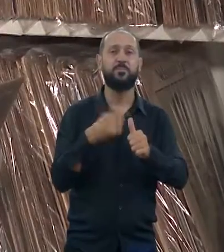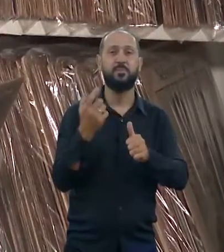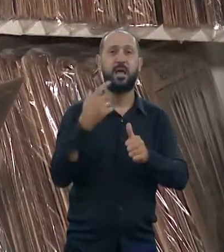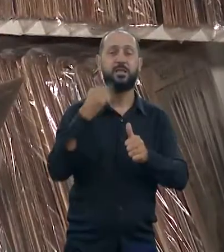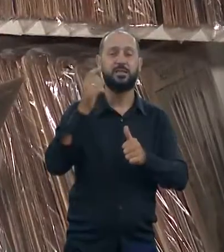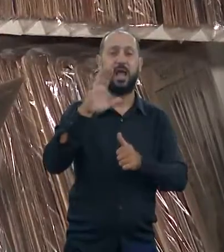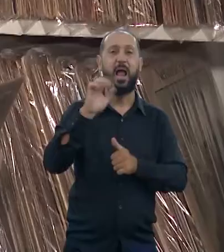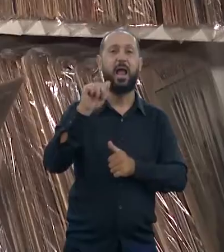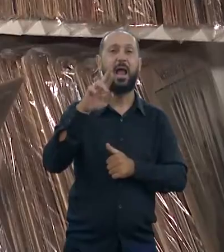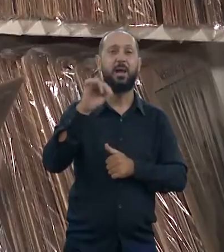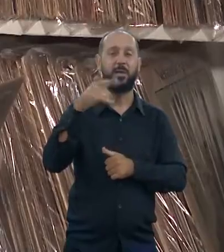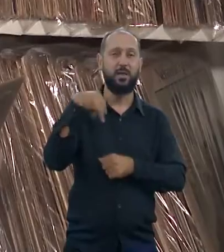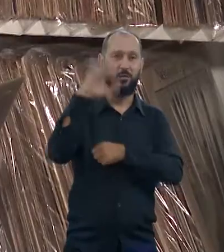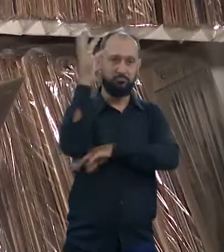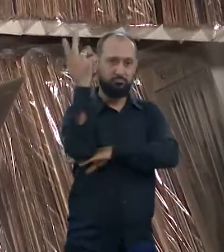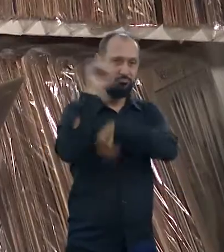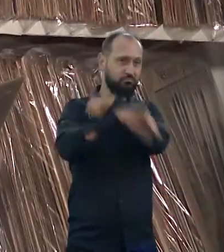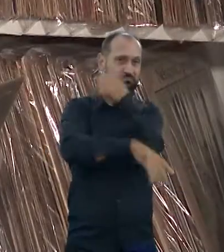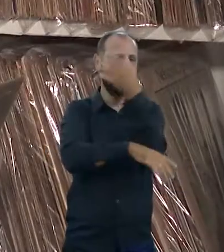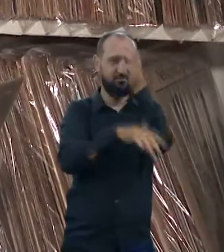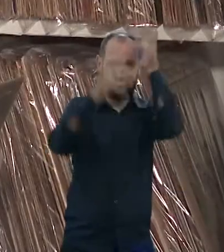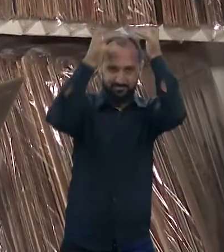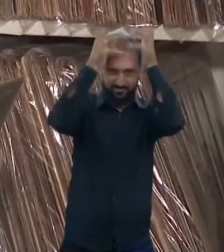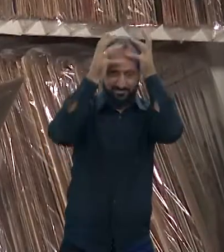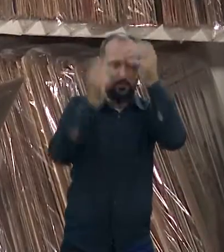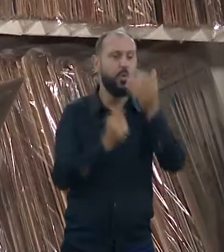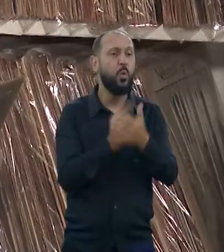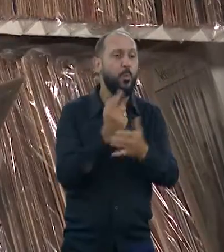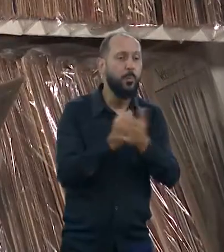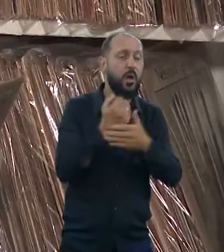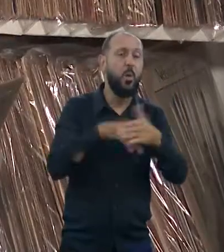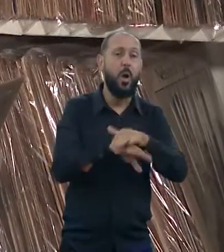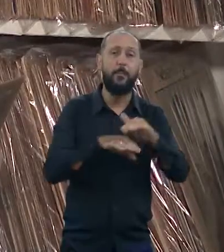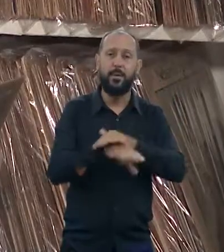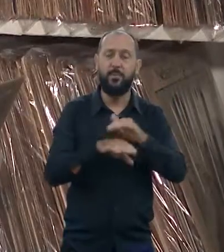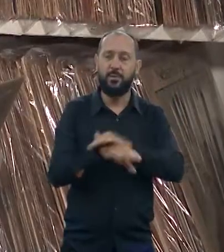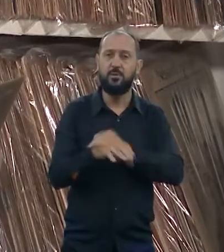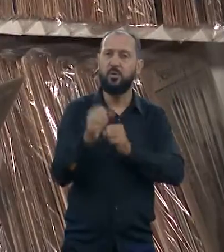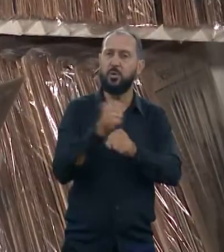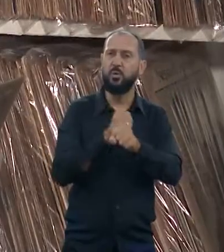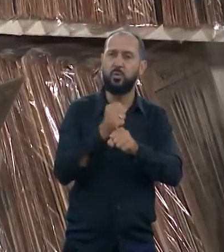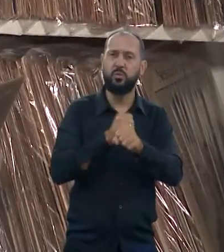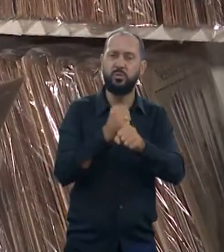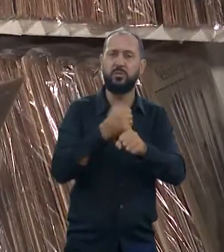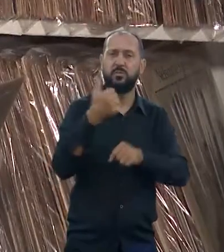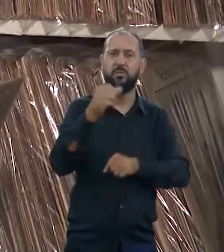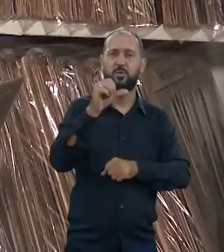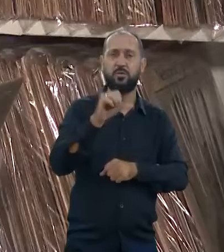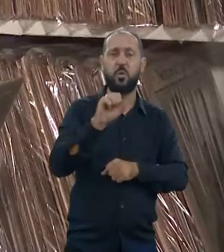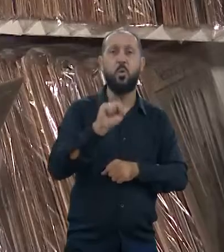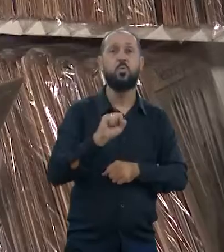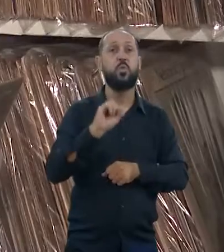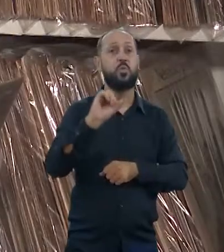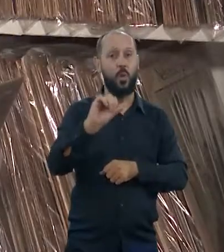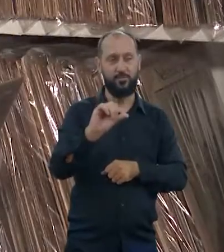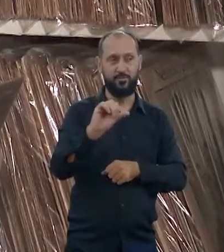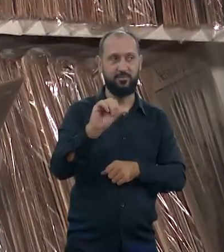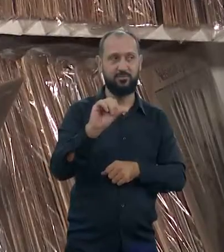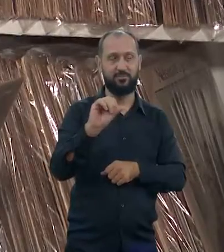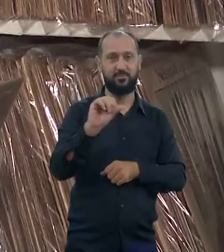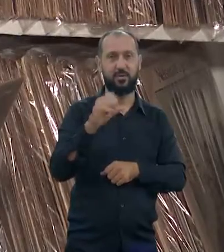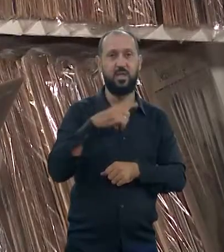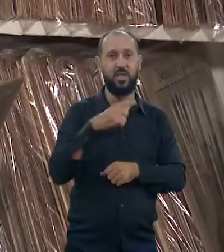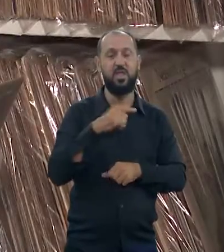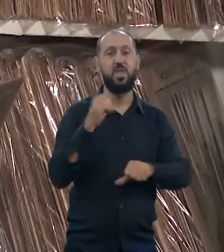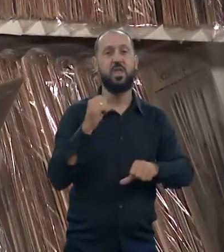primeiro disco, Carmen Miranda, e daí para cá fui só comprando, colecionando. No ano de